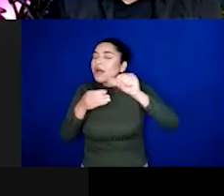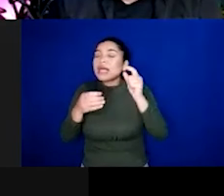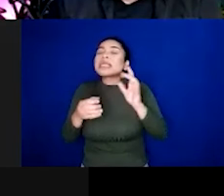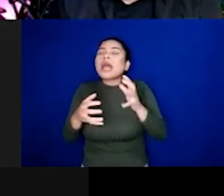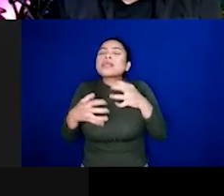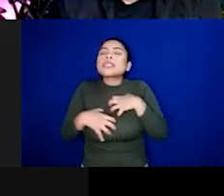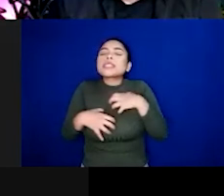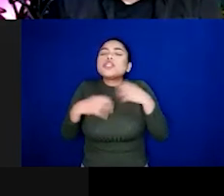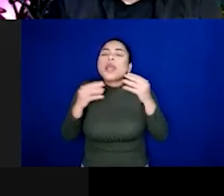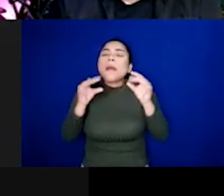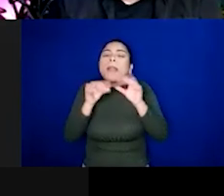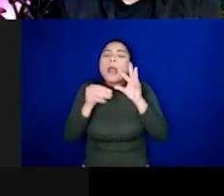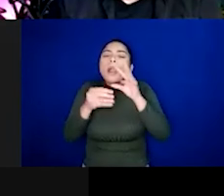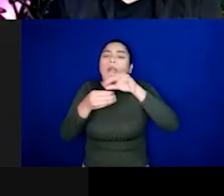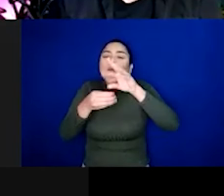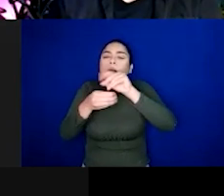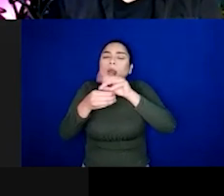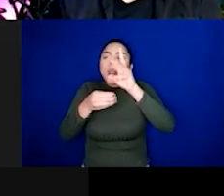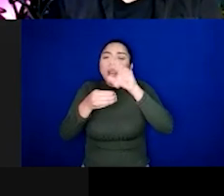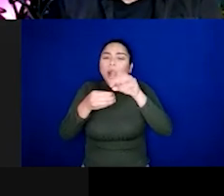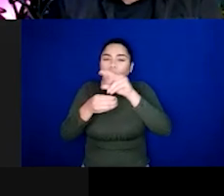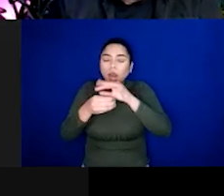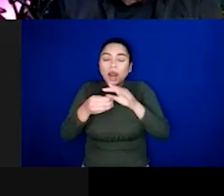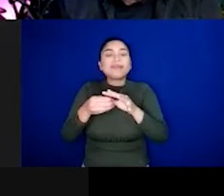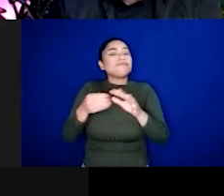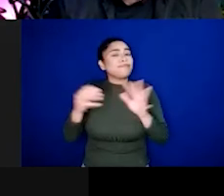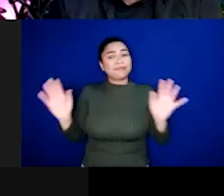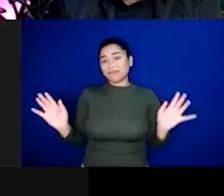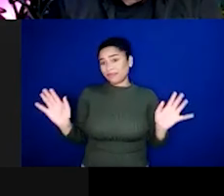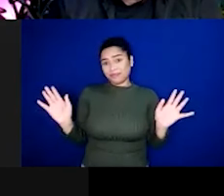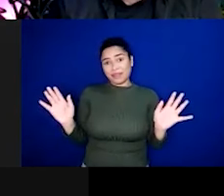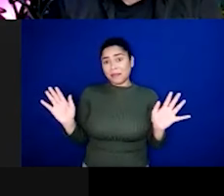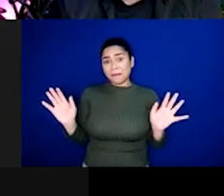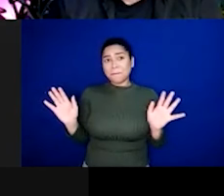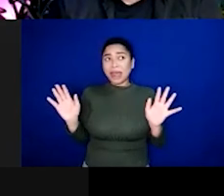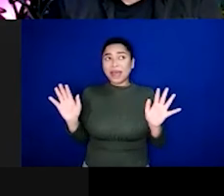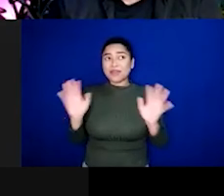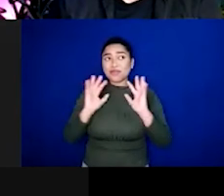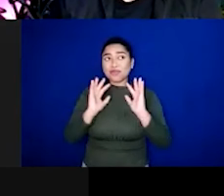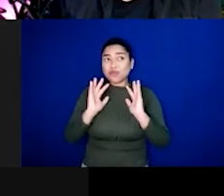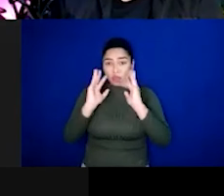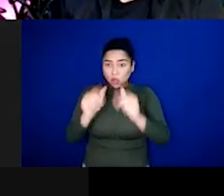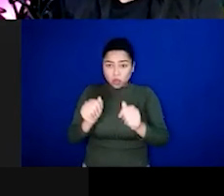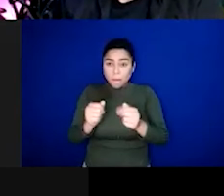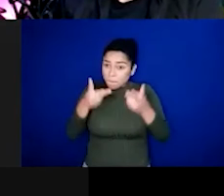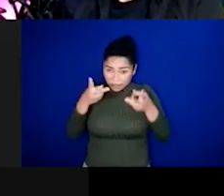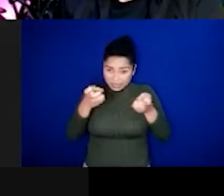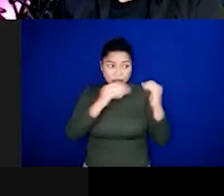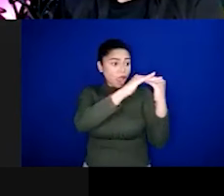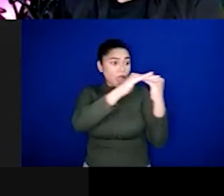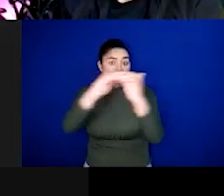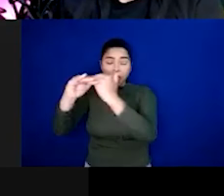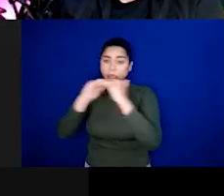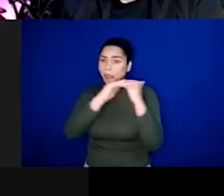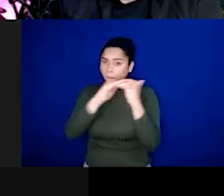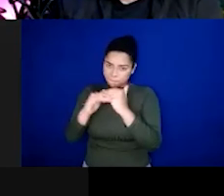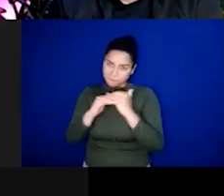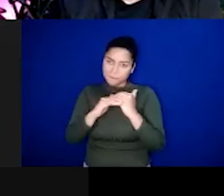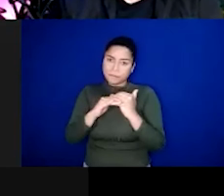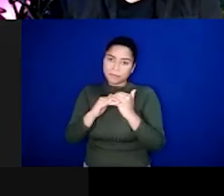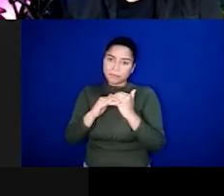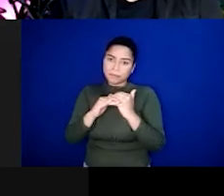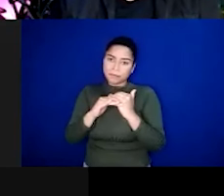provavelmente está ouvindo isso também mas como eu falei nem todo mundo tem essa percepção porque um ou nem todo mundo